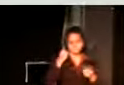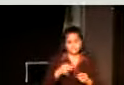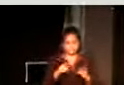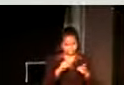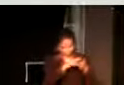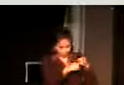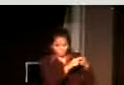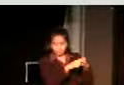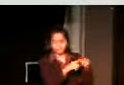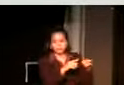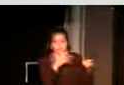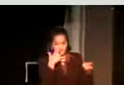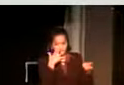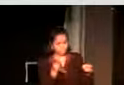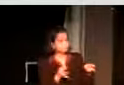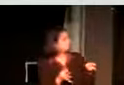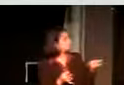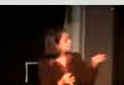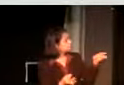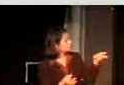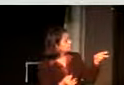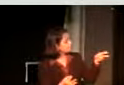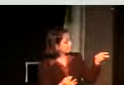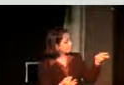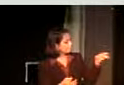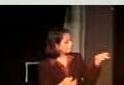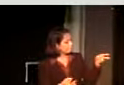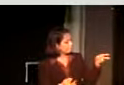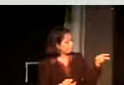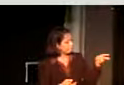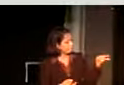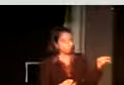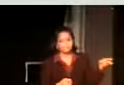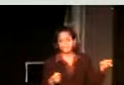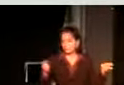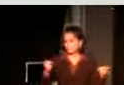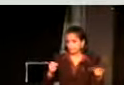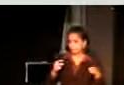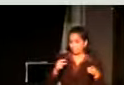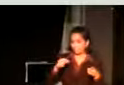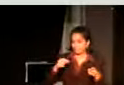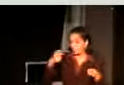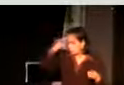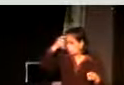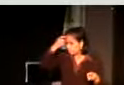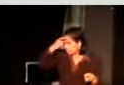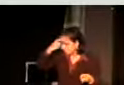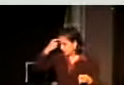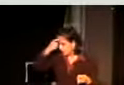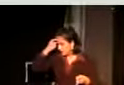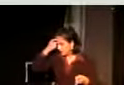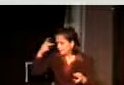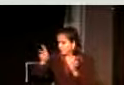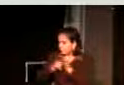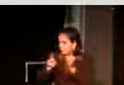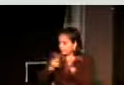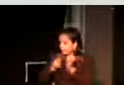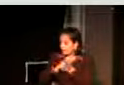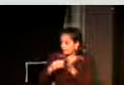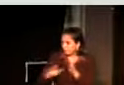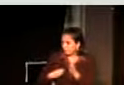esses dois conceitos Me acompanhe por favor refletir essa consciência da sua própria